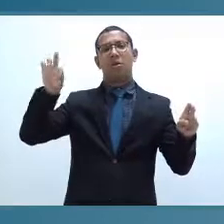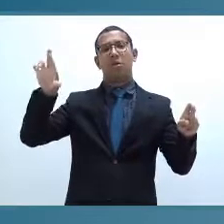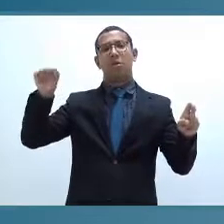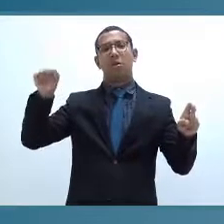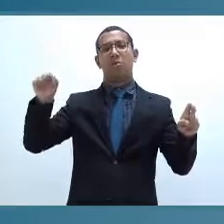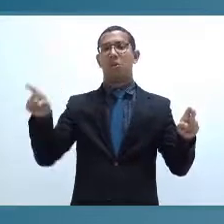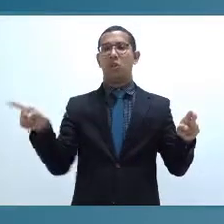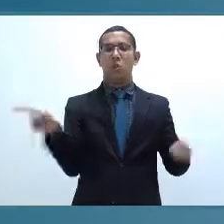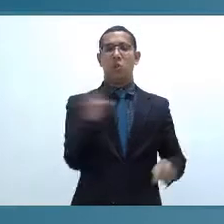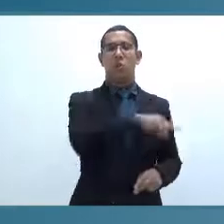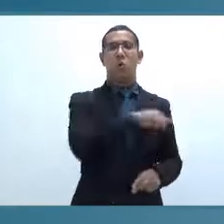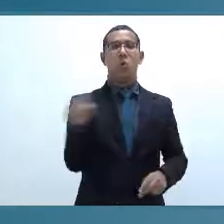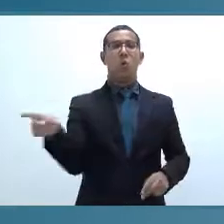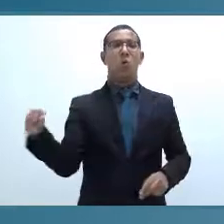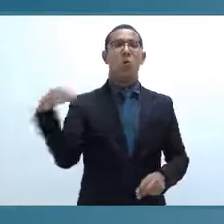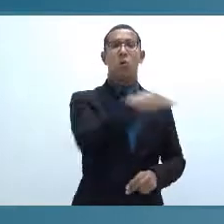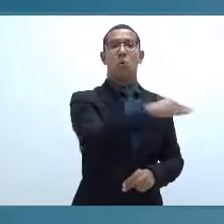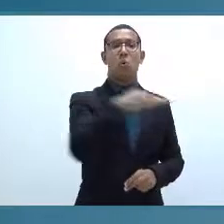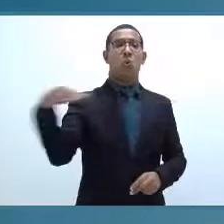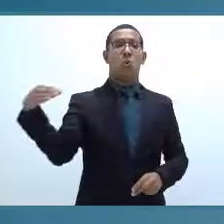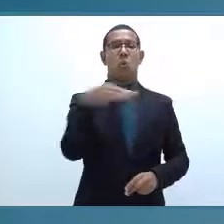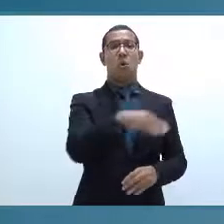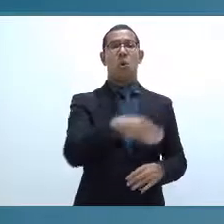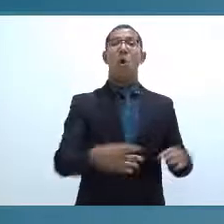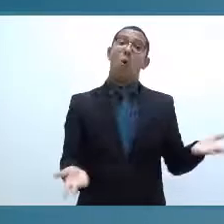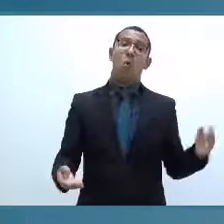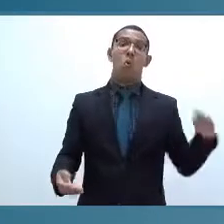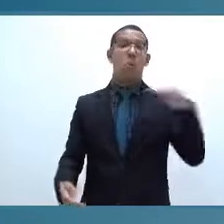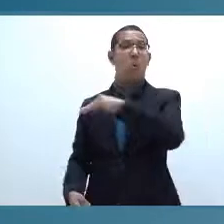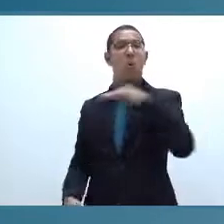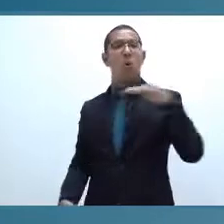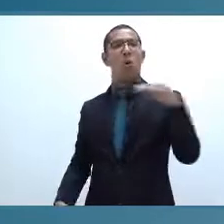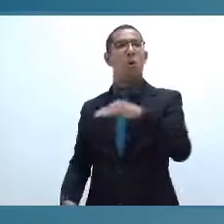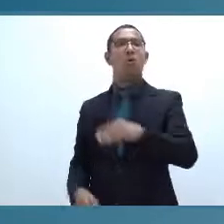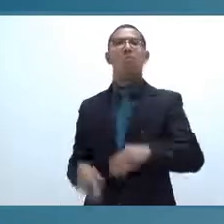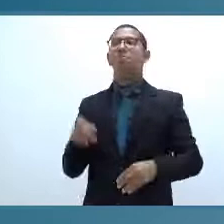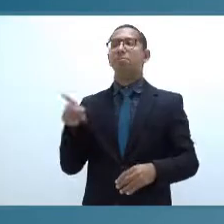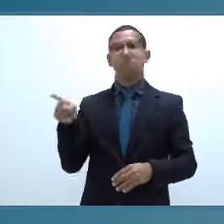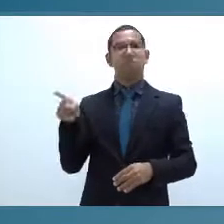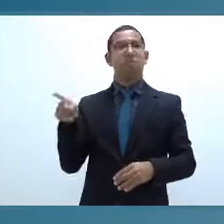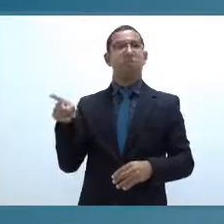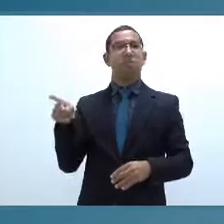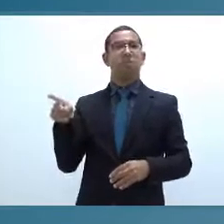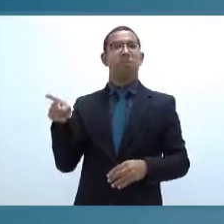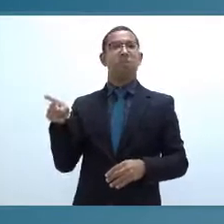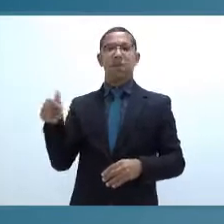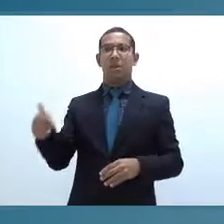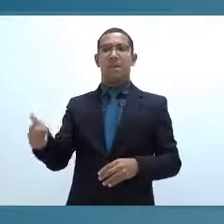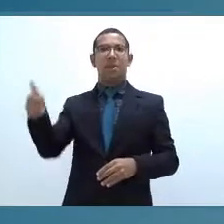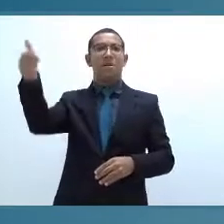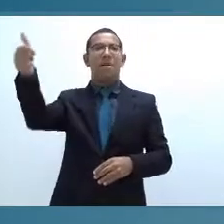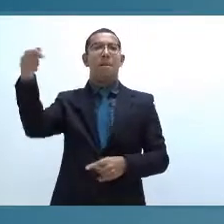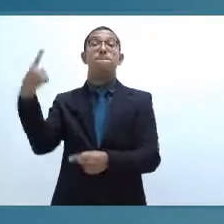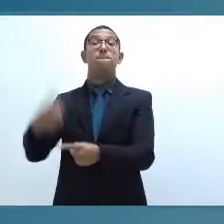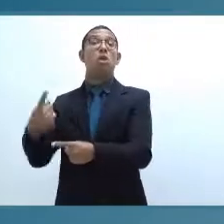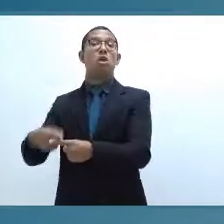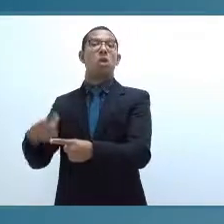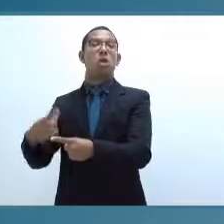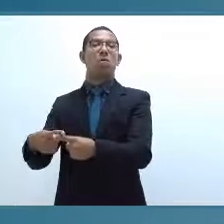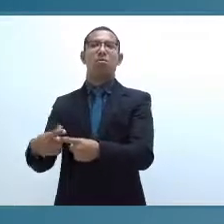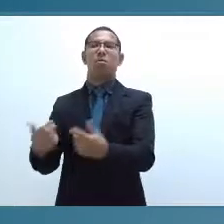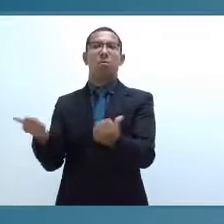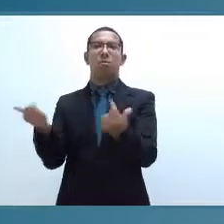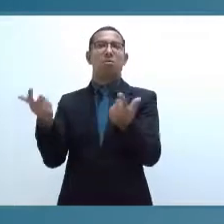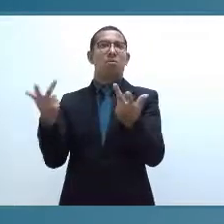17.320 habitantes, sendo uma cidade que não é uma infraestrutura. Mas justificou por quê? Cada instituto